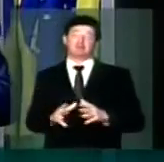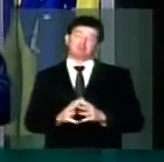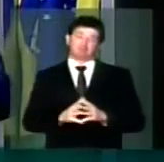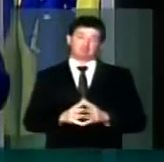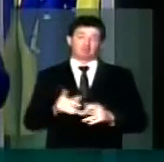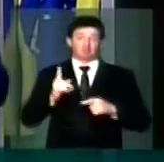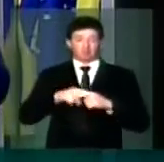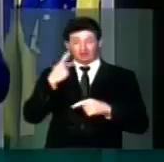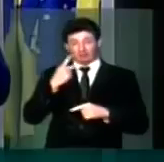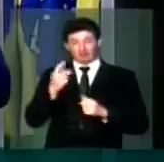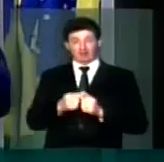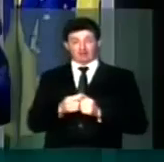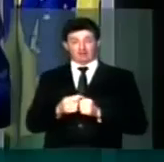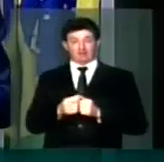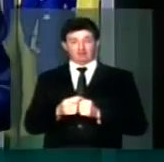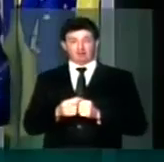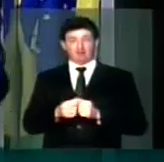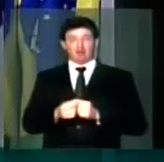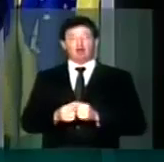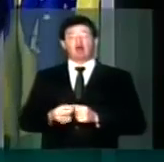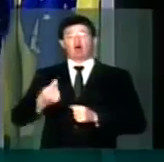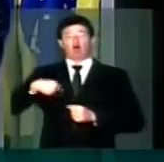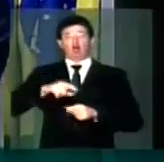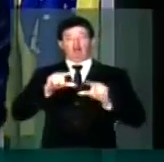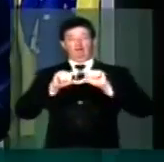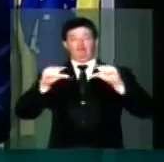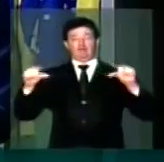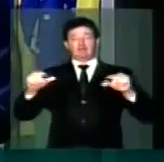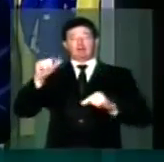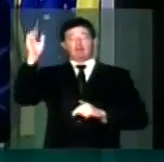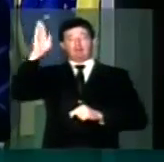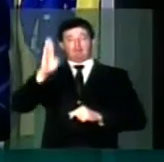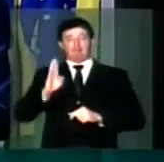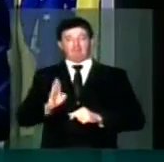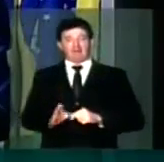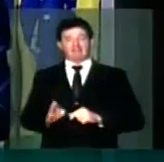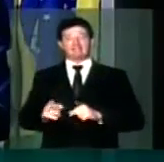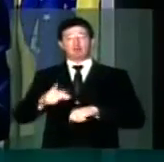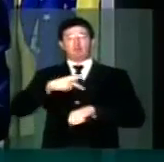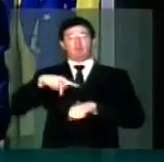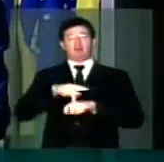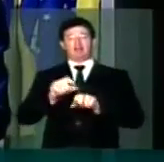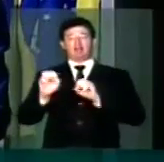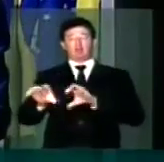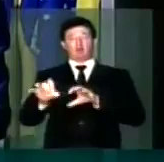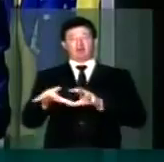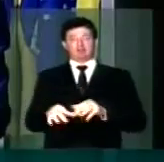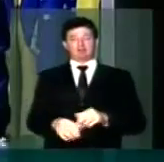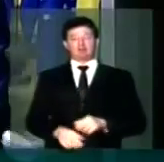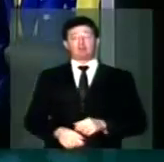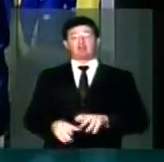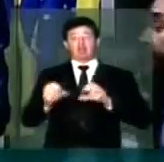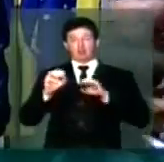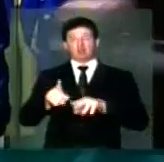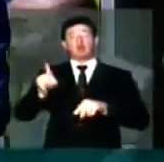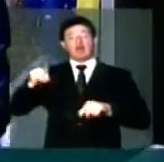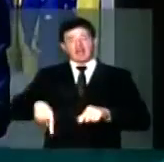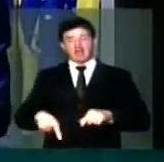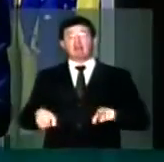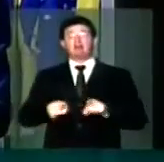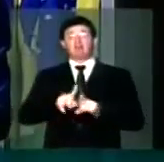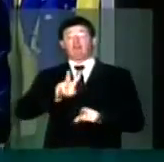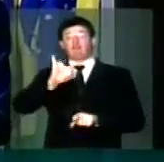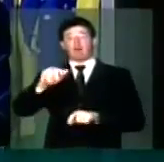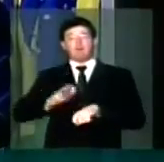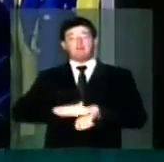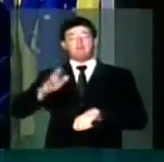quando diz: nosso lema será Brasil, pátria educadora. A educação é e será cada vez